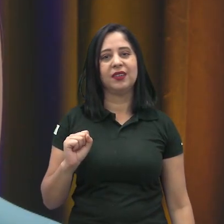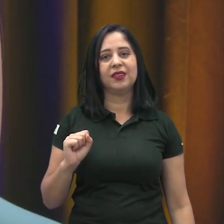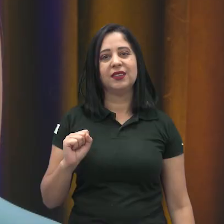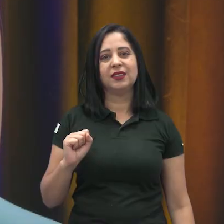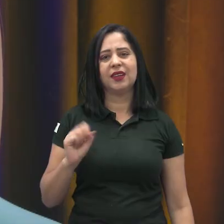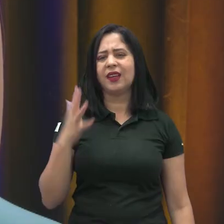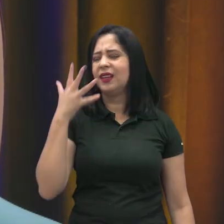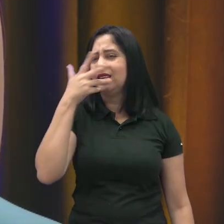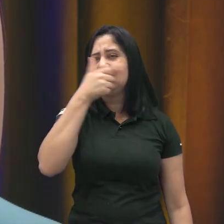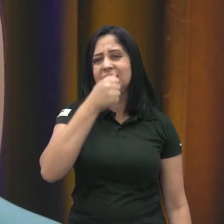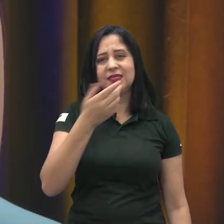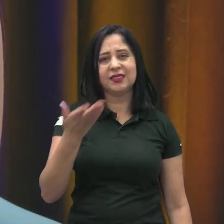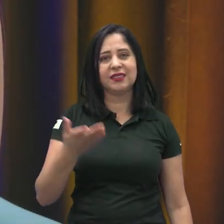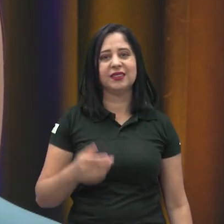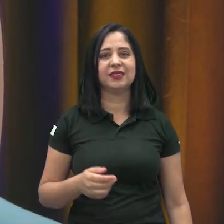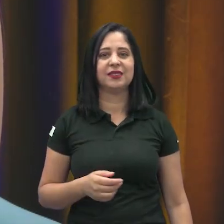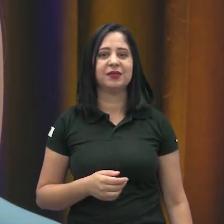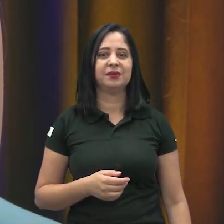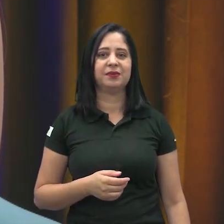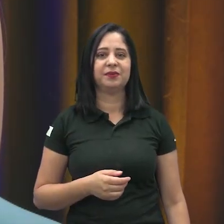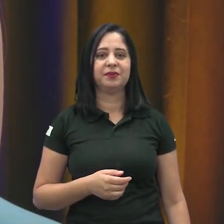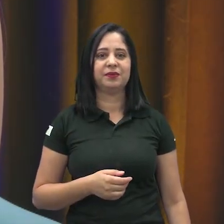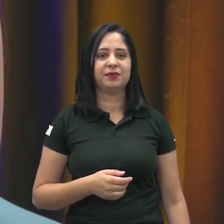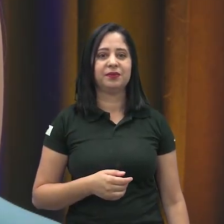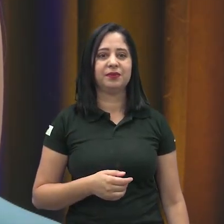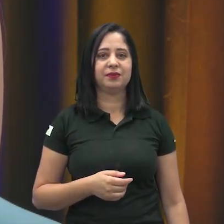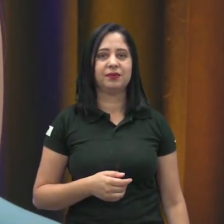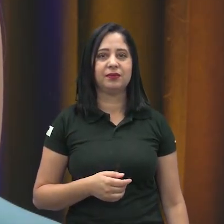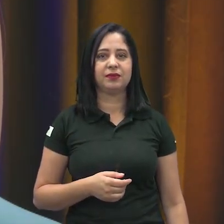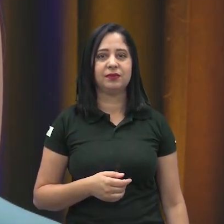Exatamente. Olha que coisa mais linda.